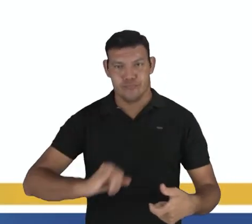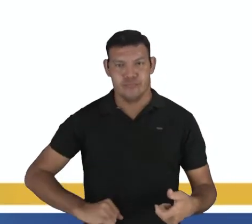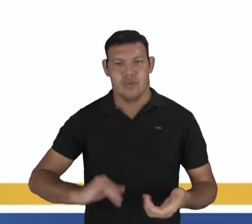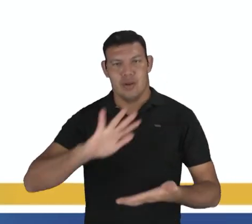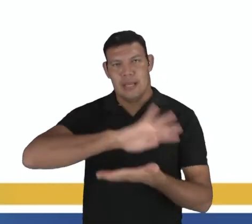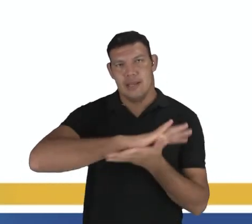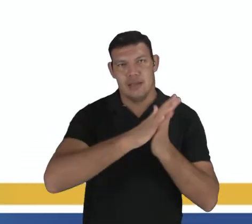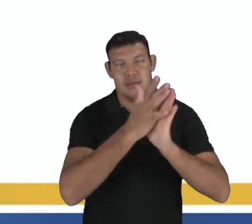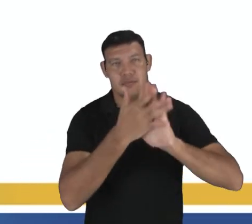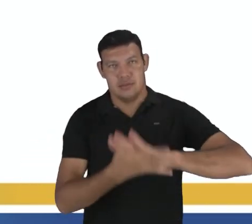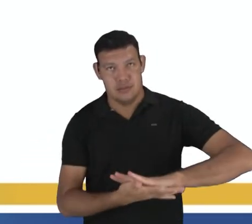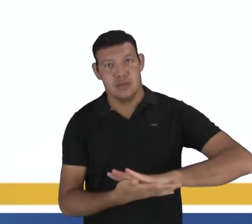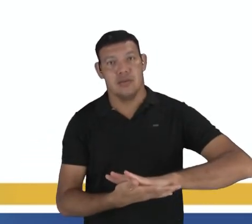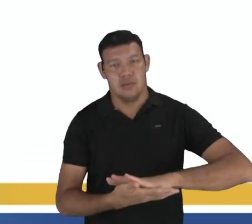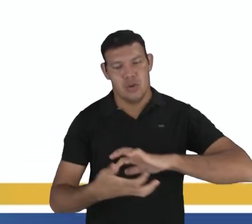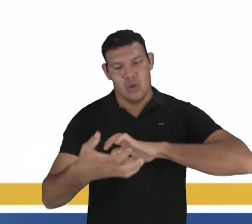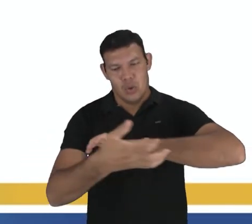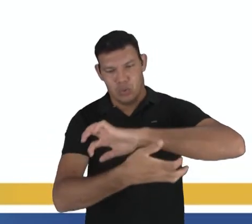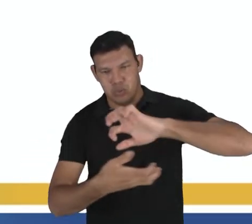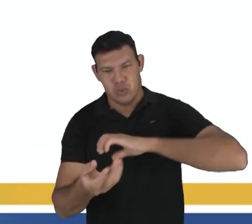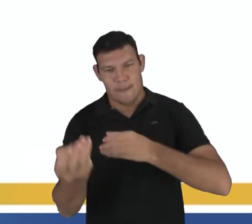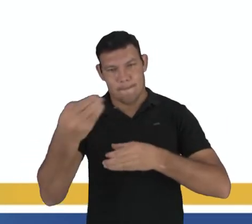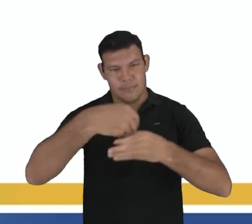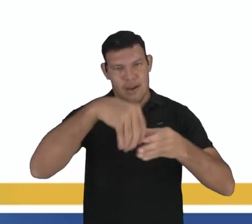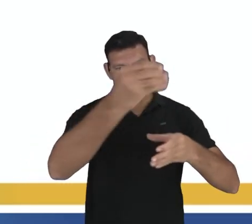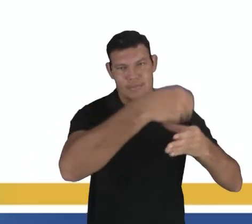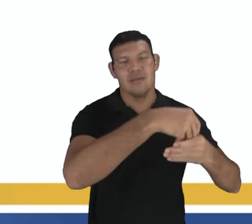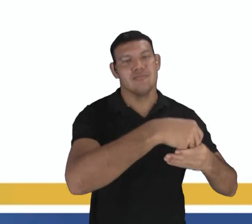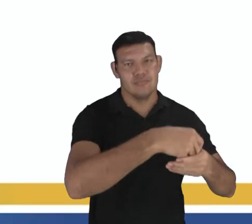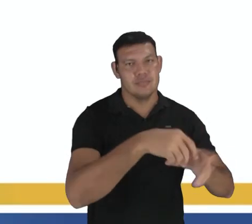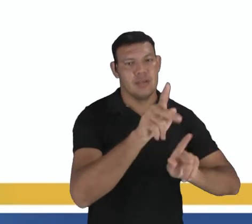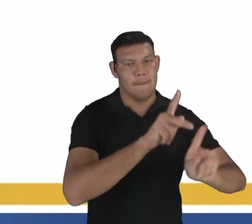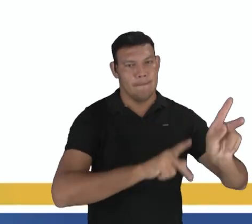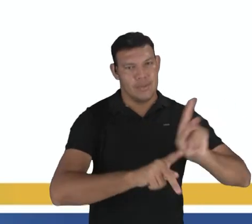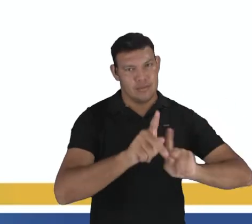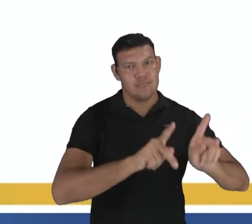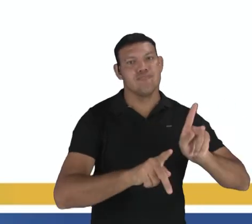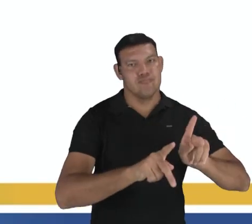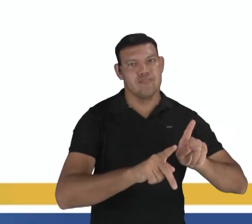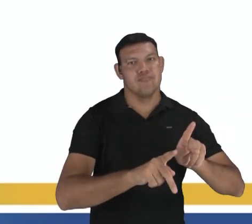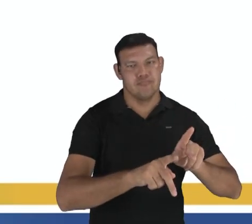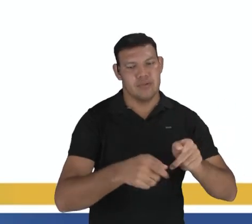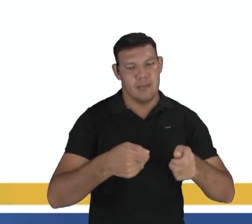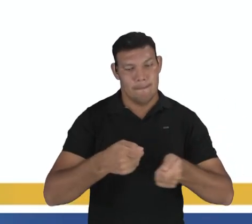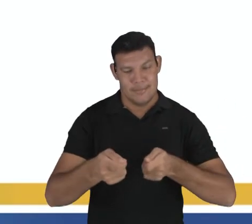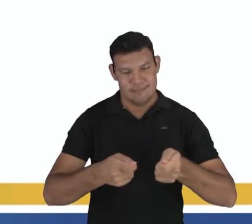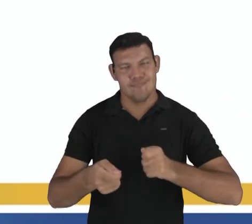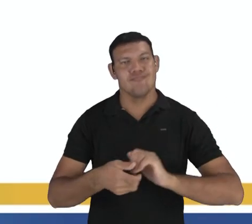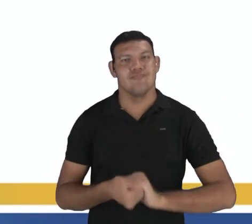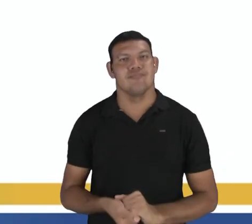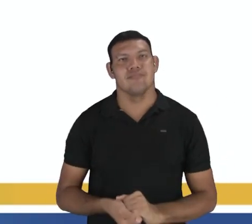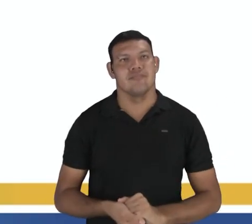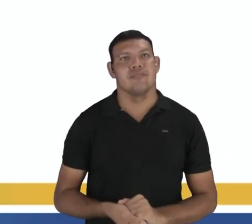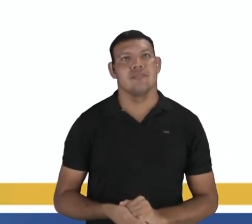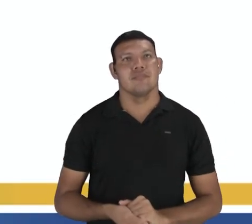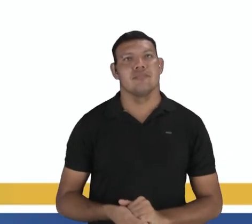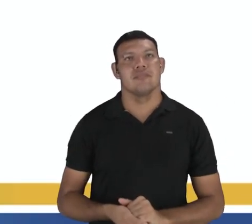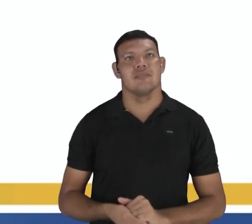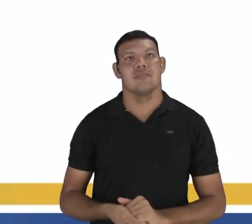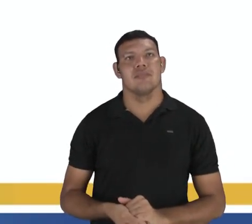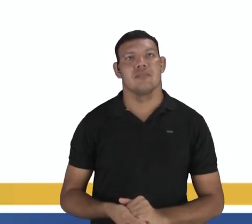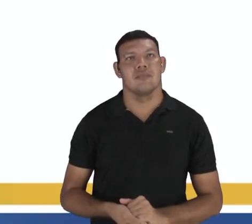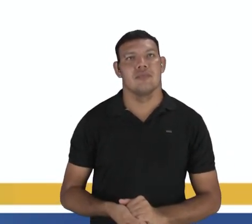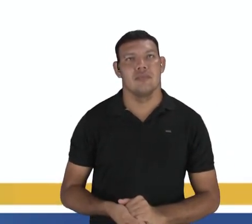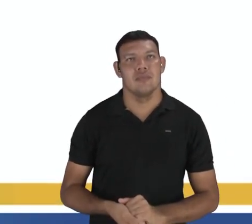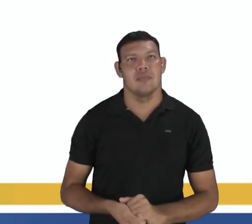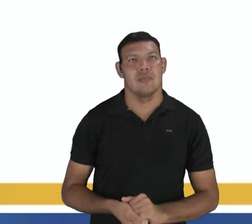de sangrentas revoltas dos povos oprimidos, né? Então, os assírios aí, a gente vai ter esse povo bem guerreiro. E aí, pessoal, a gente